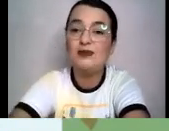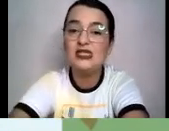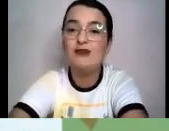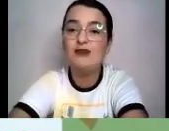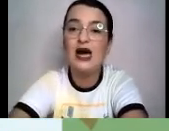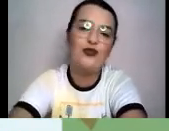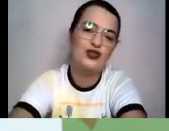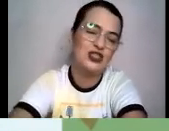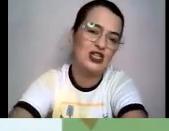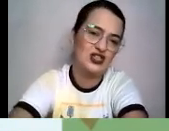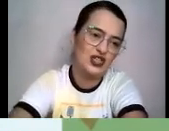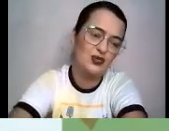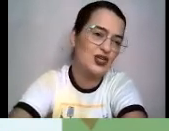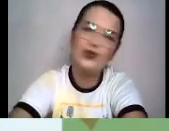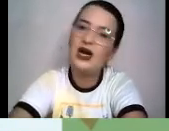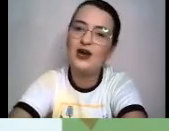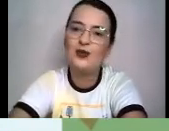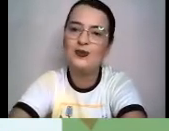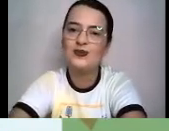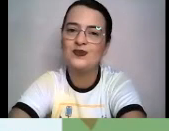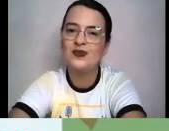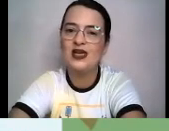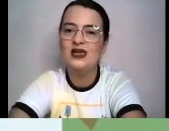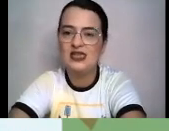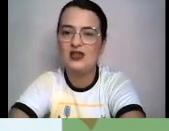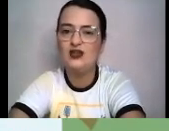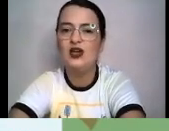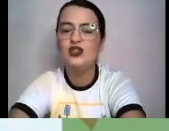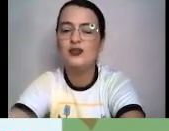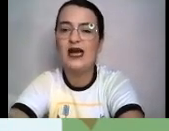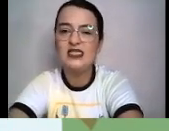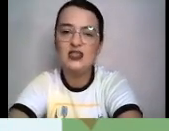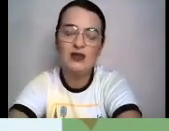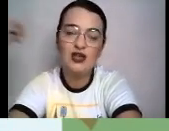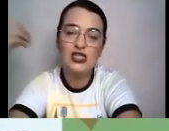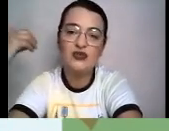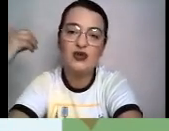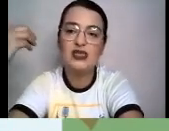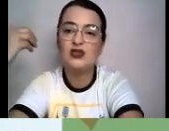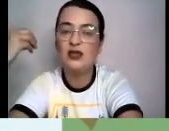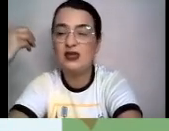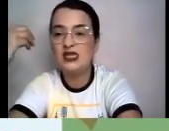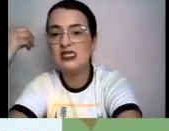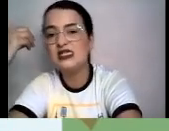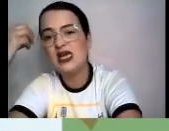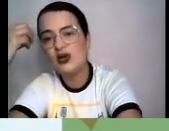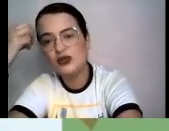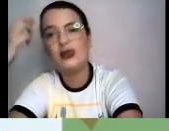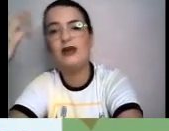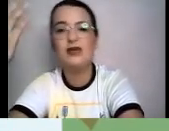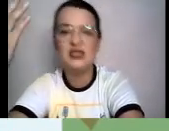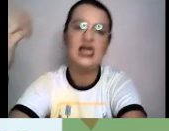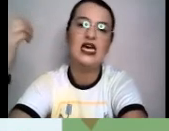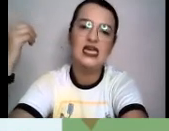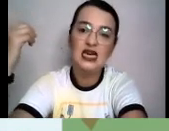é a principal fonte de energia no mundo atual, certo? Os países com maior desenvolvimento são dependentes desse recurso